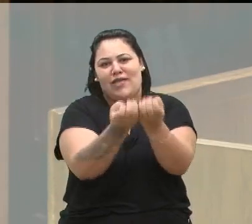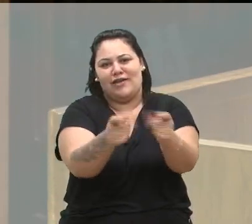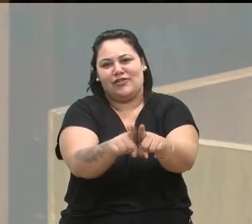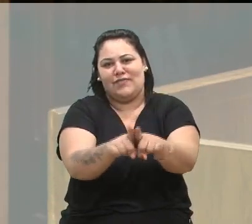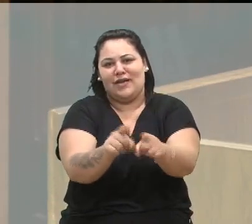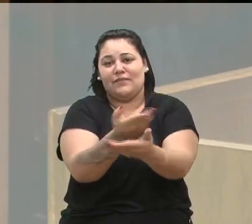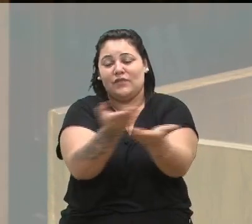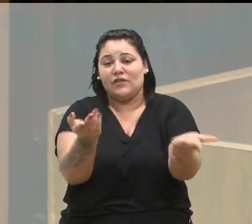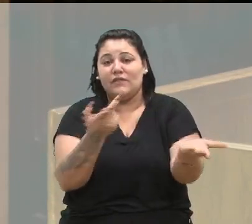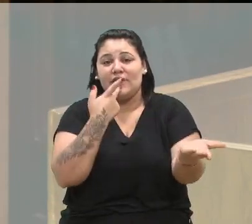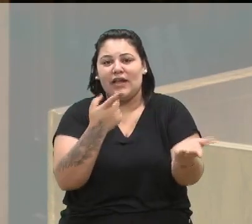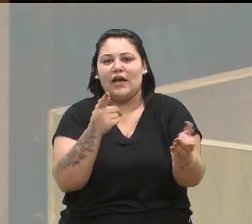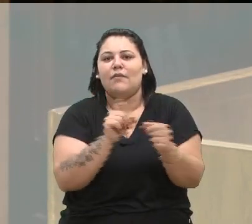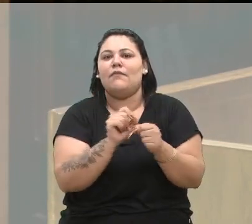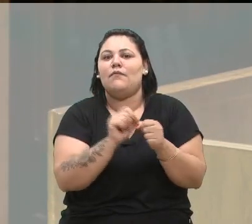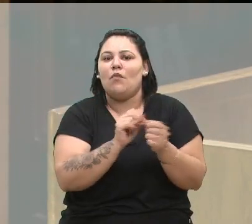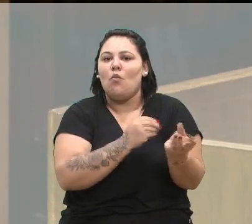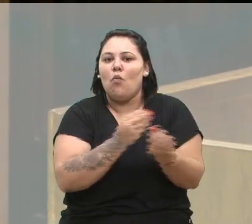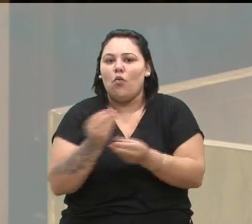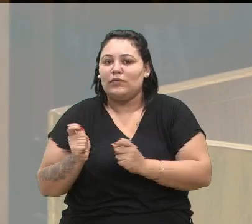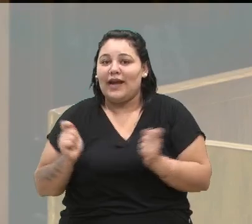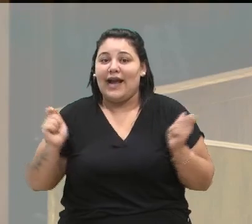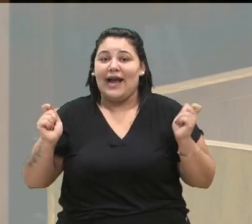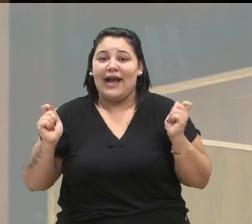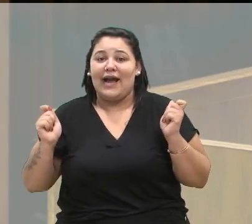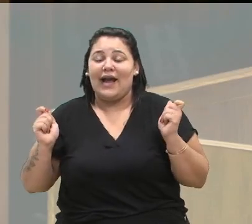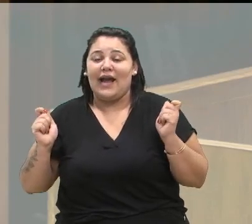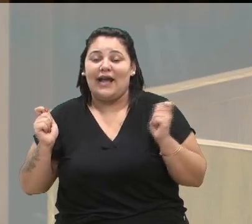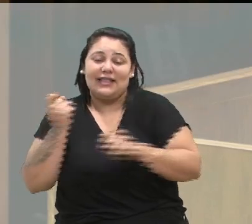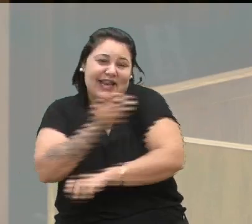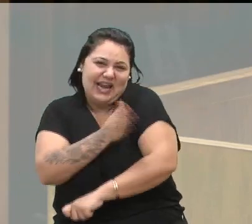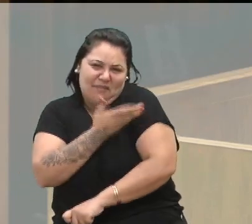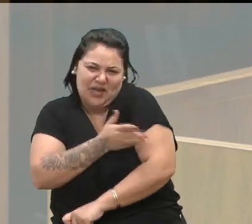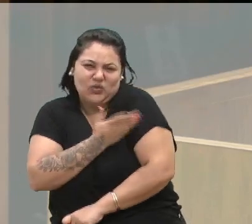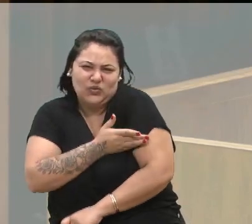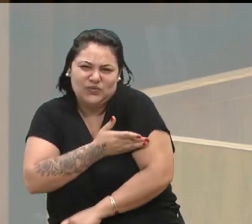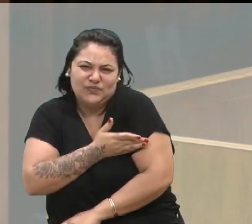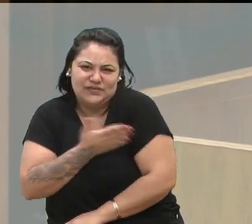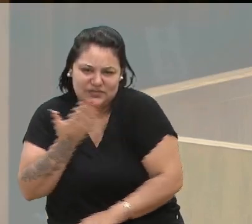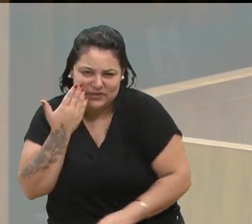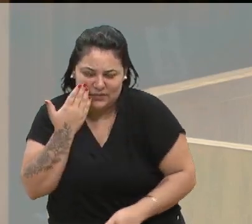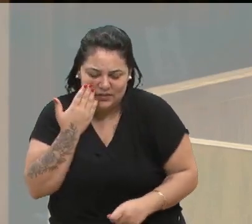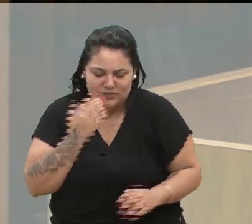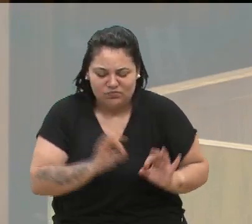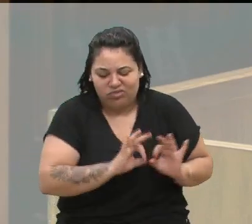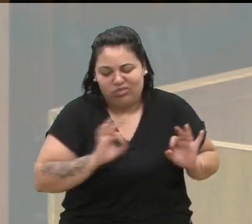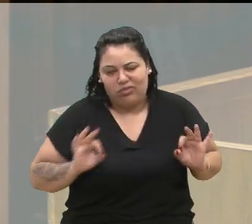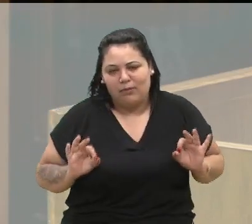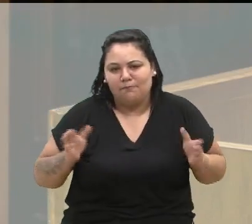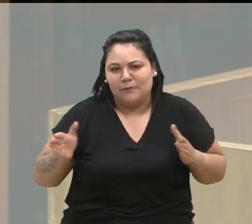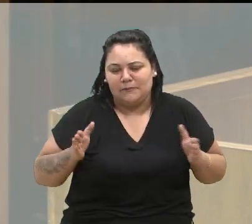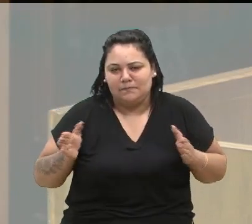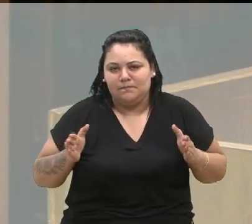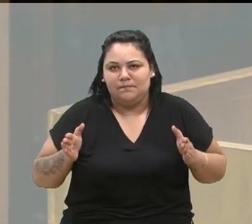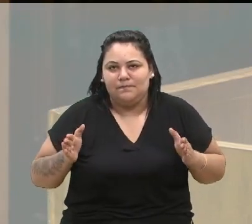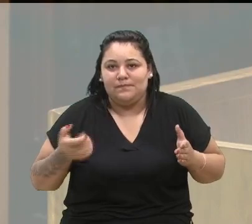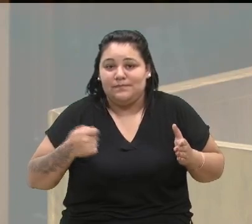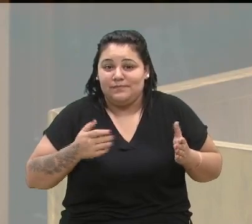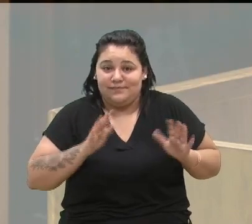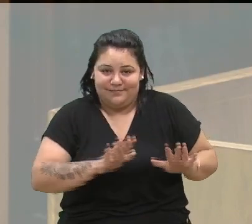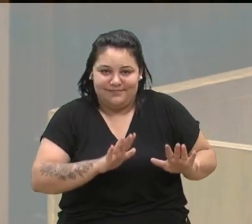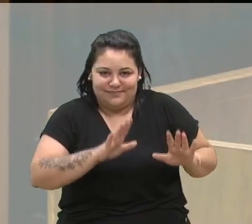fizemos inúmeras capacitações ao longo desse período, né? E eu preciso aqui deixar o meu reconhecimento